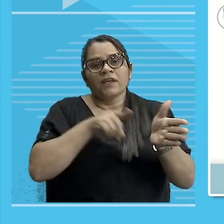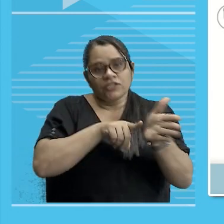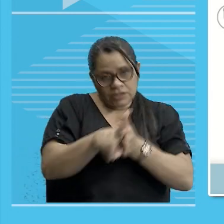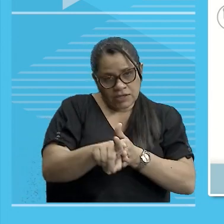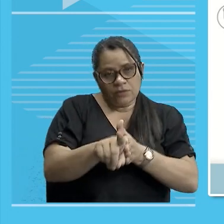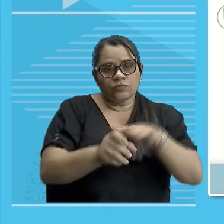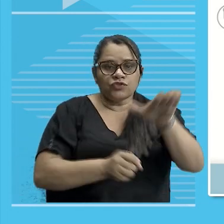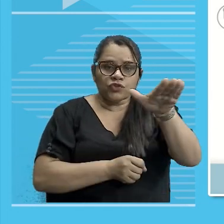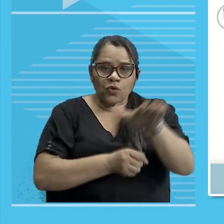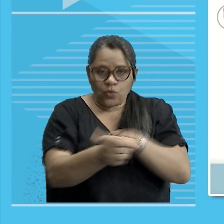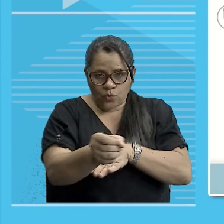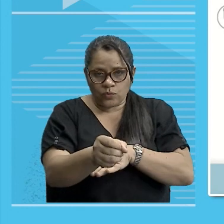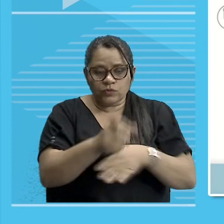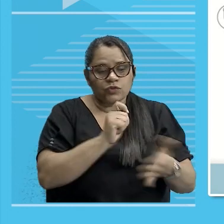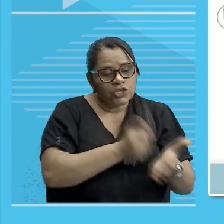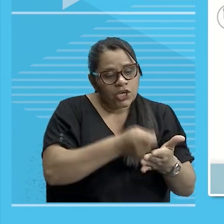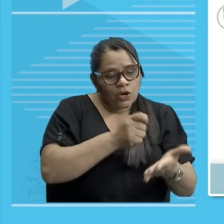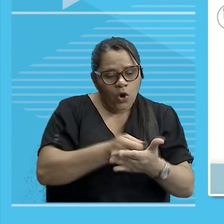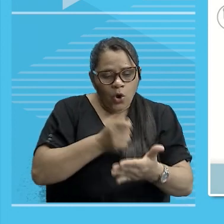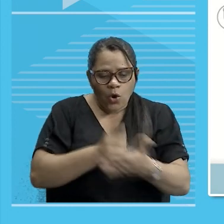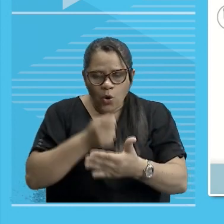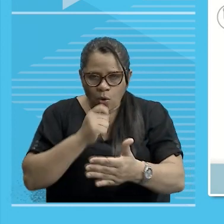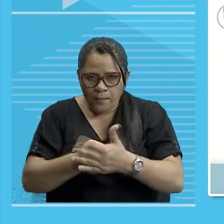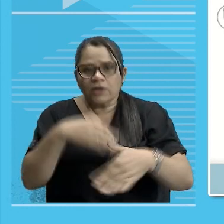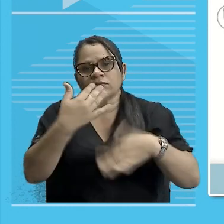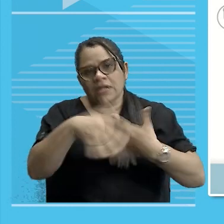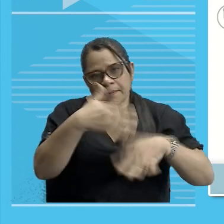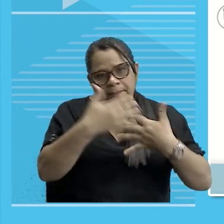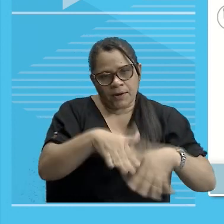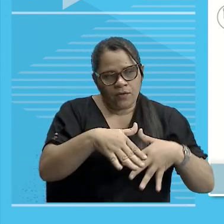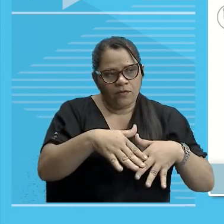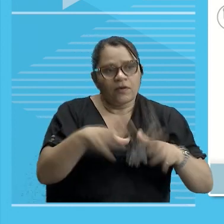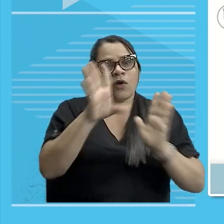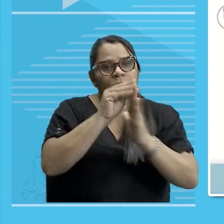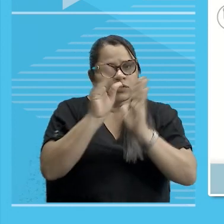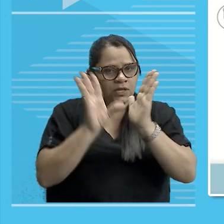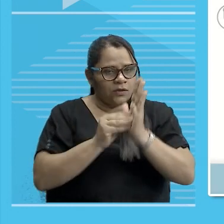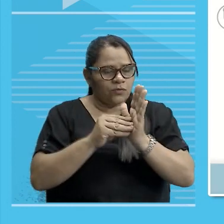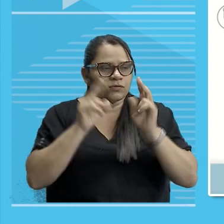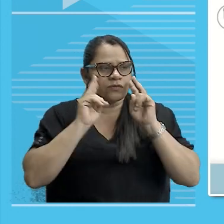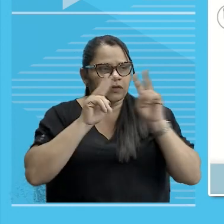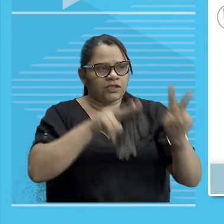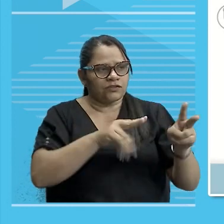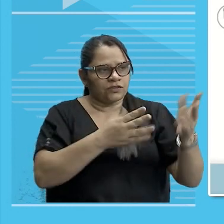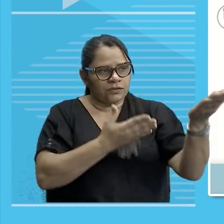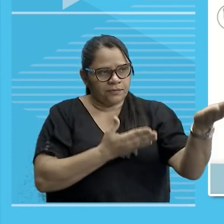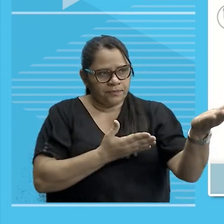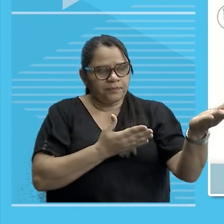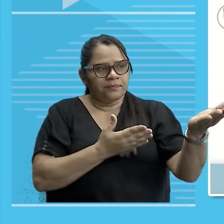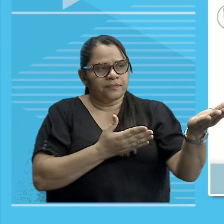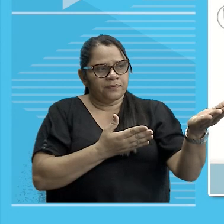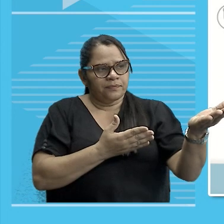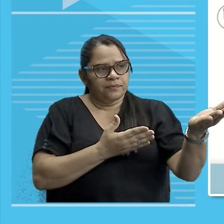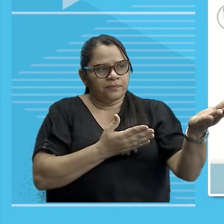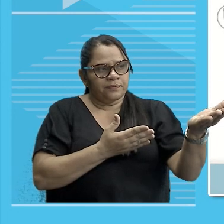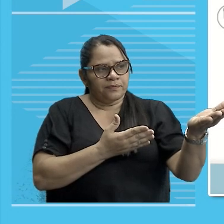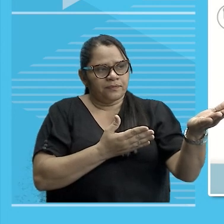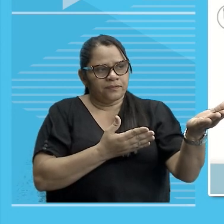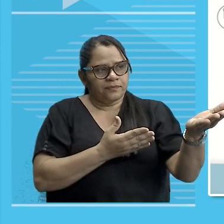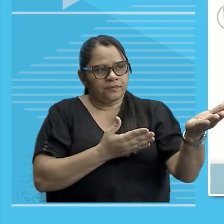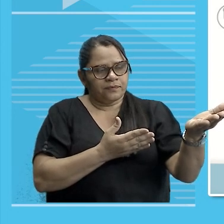que cobram bastante esse assunto Vejam Só